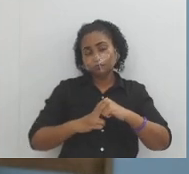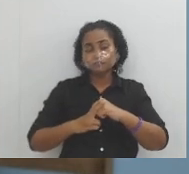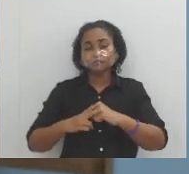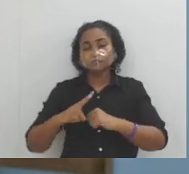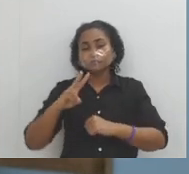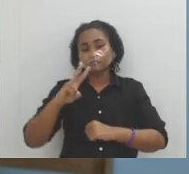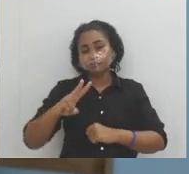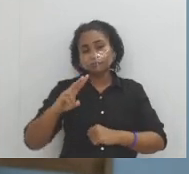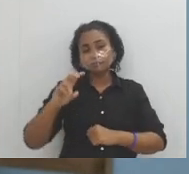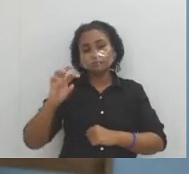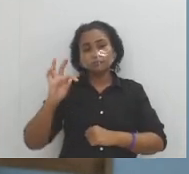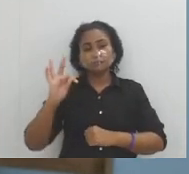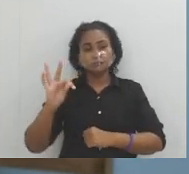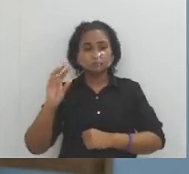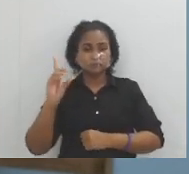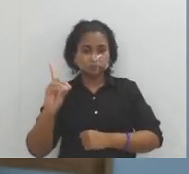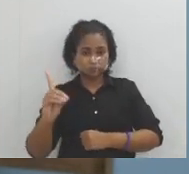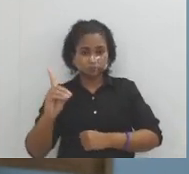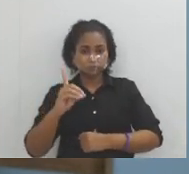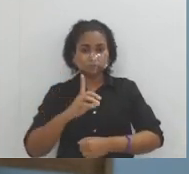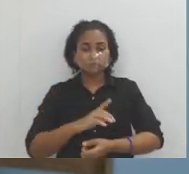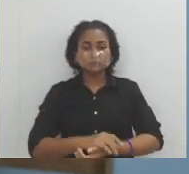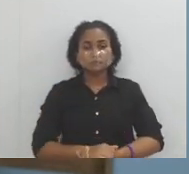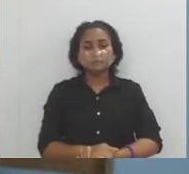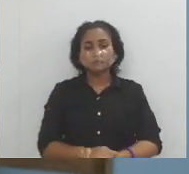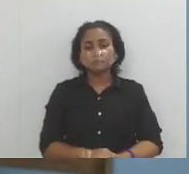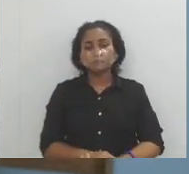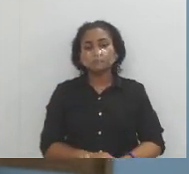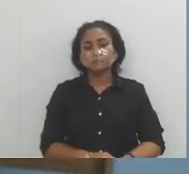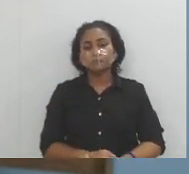transitivo direto,